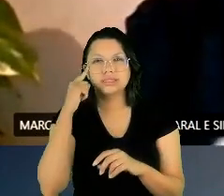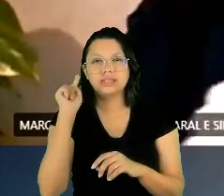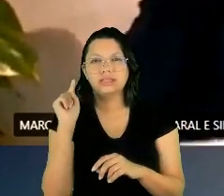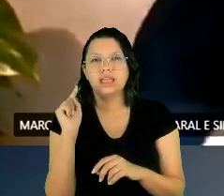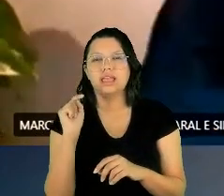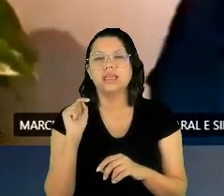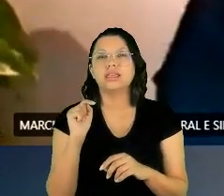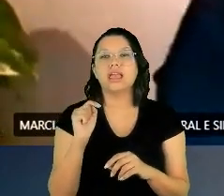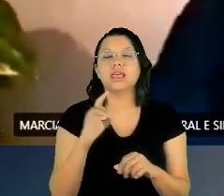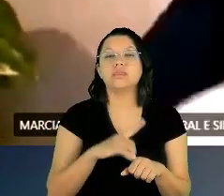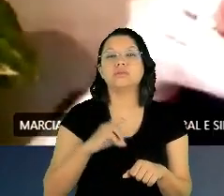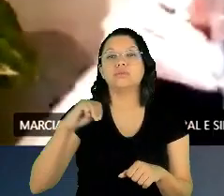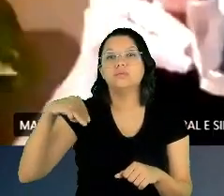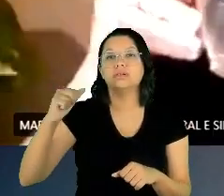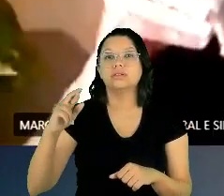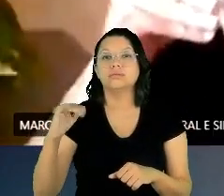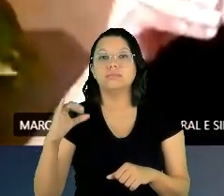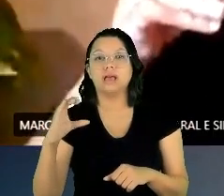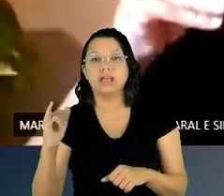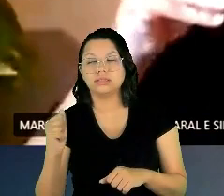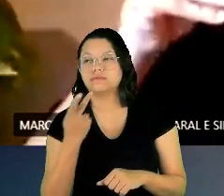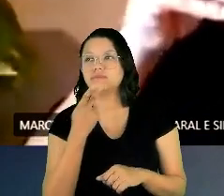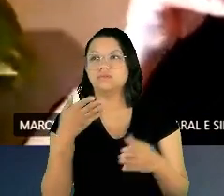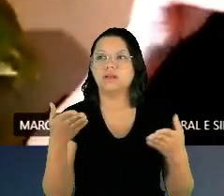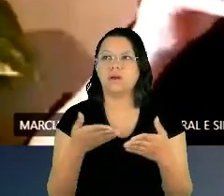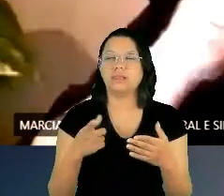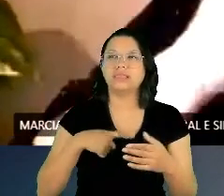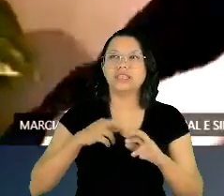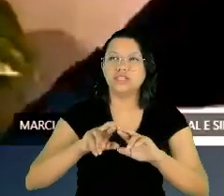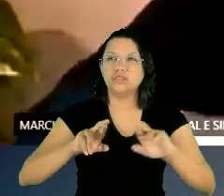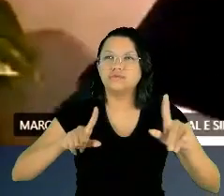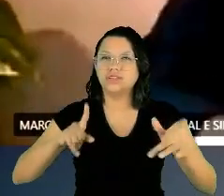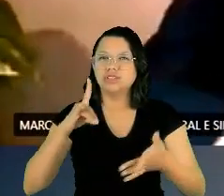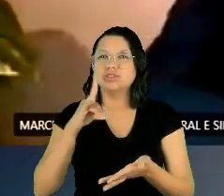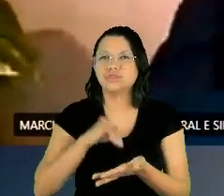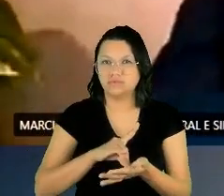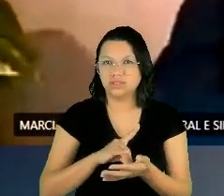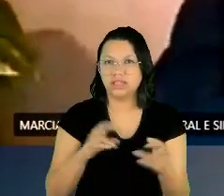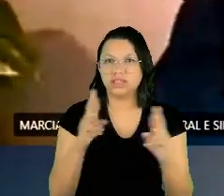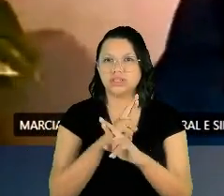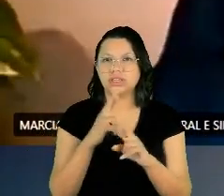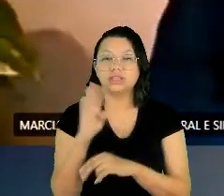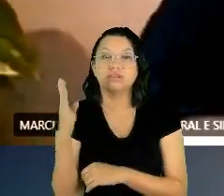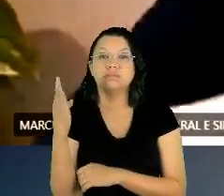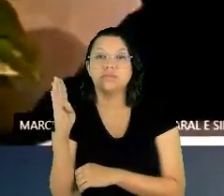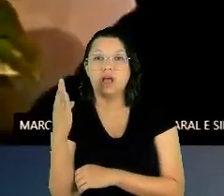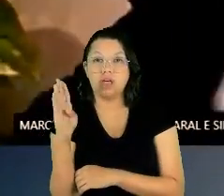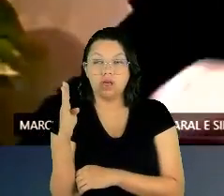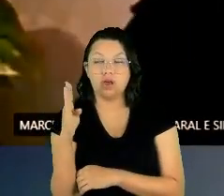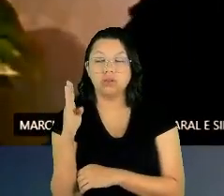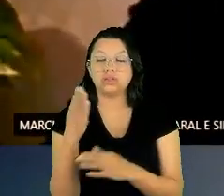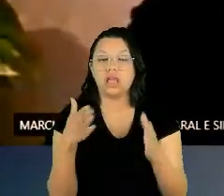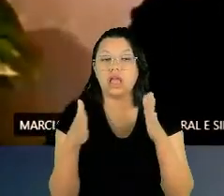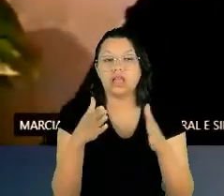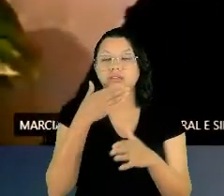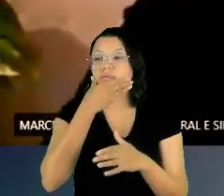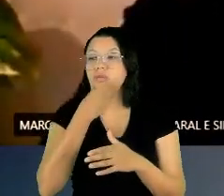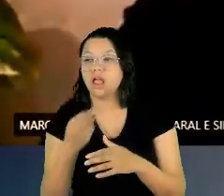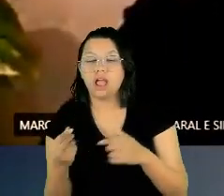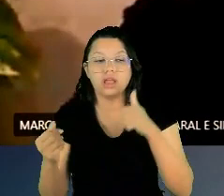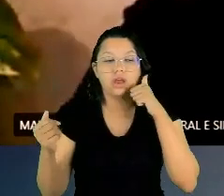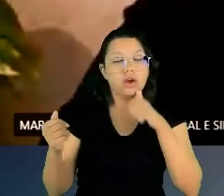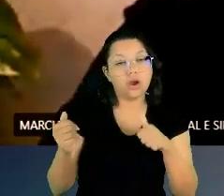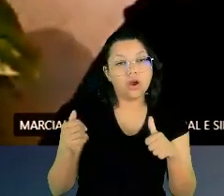esse insight que a doutora Márcia nos deu agora, de que, bom, existem diferenças reais do ponto de vista biológico entre os homens e as